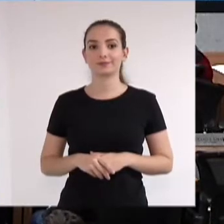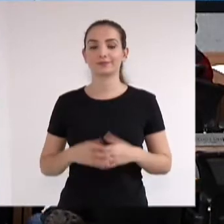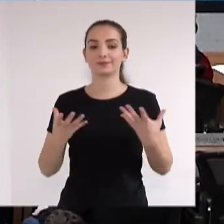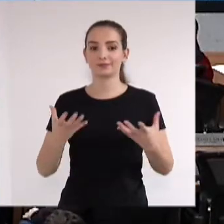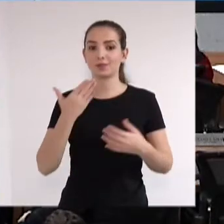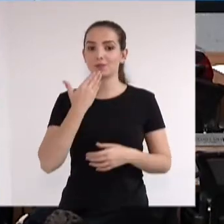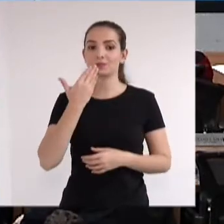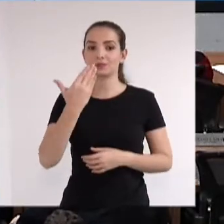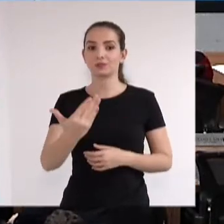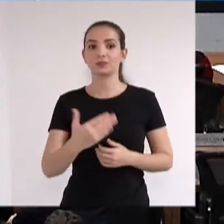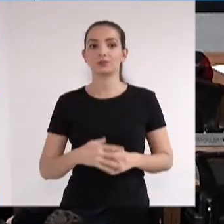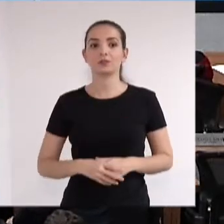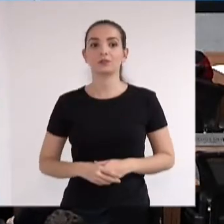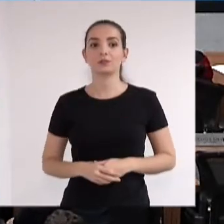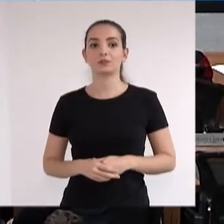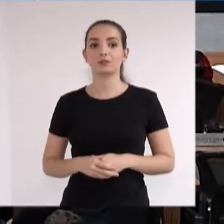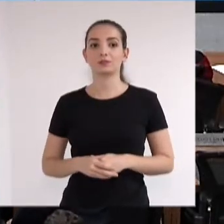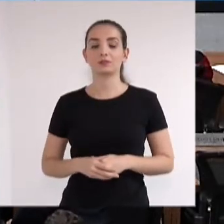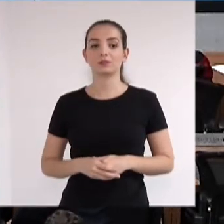Solicitar,